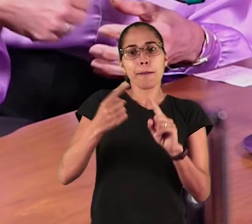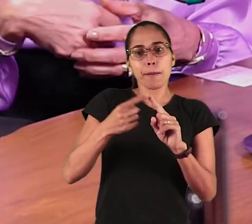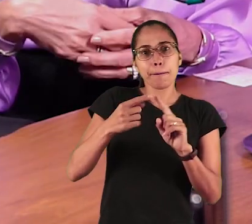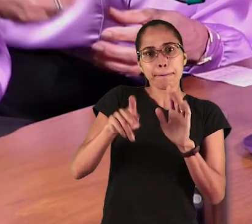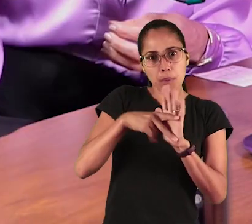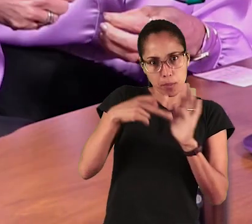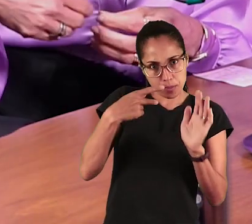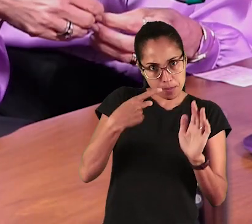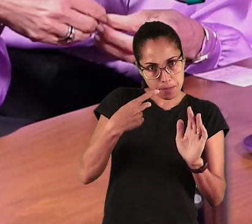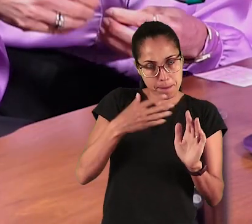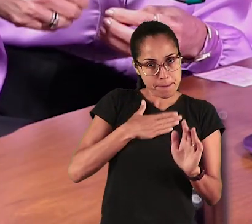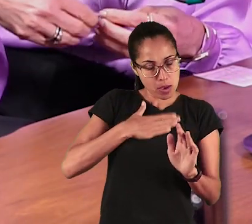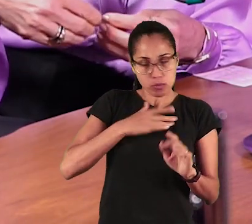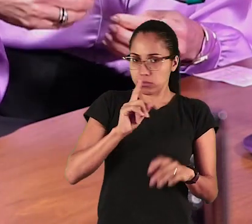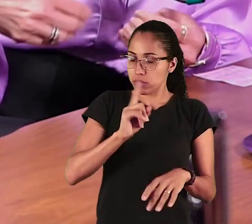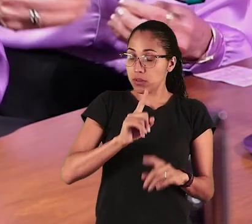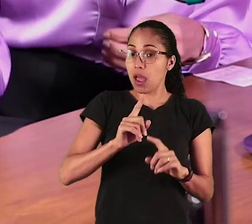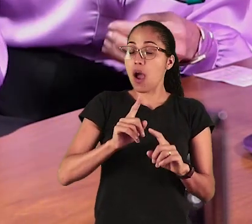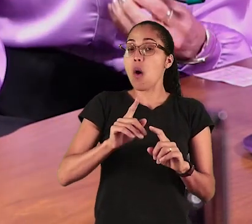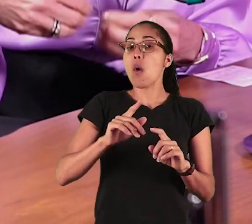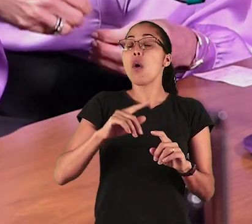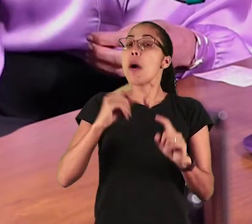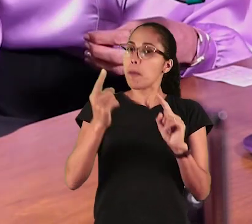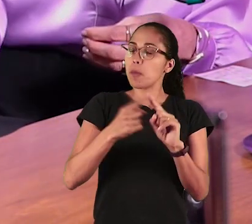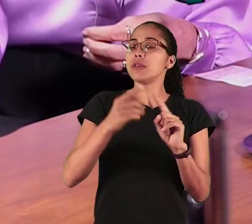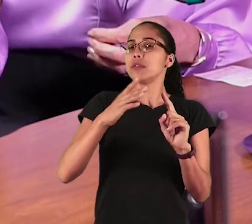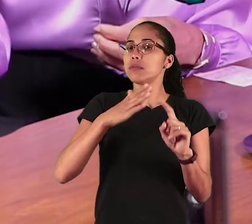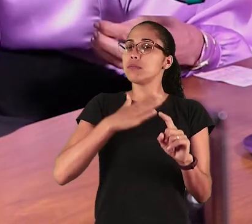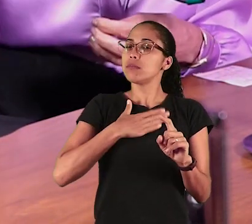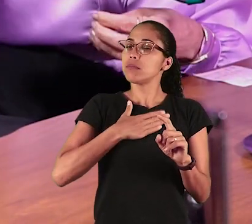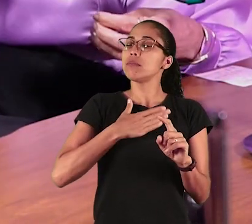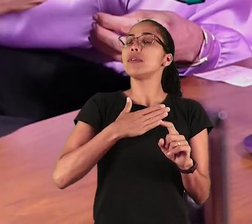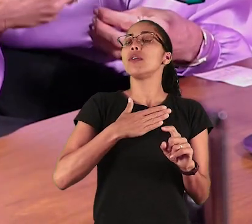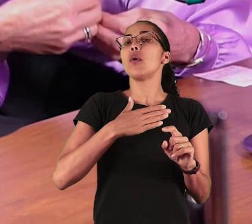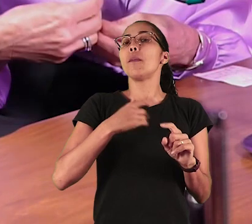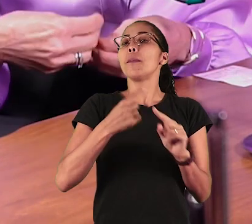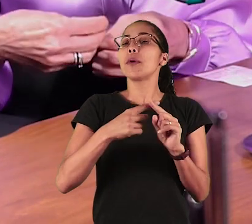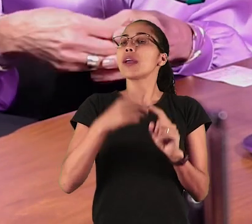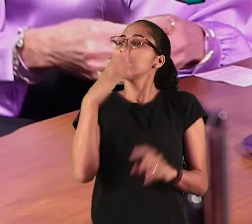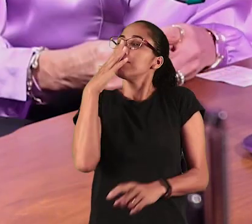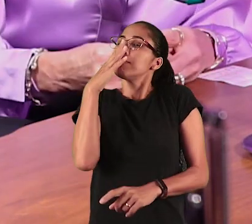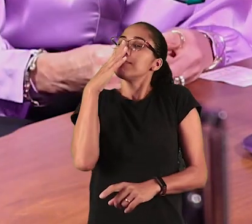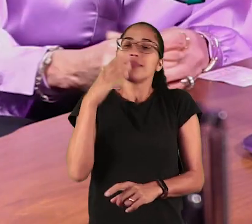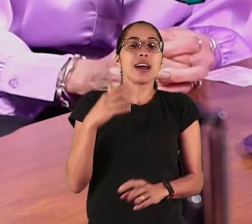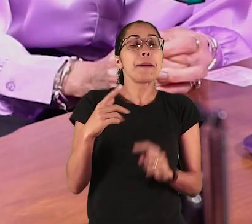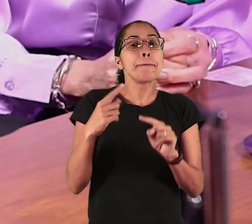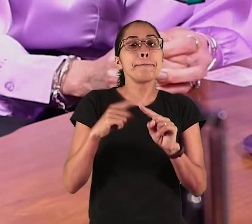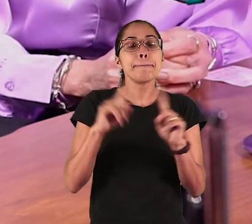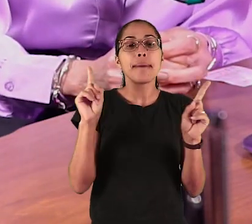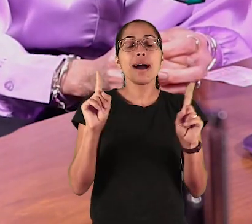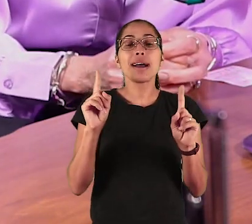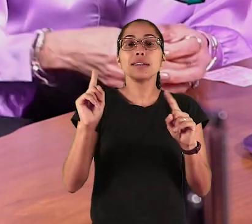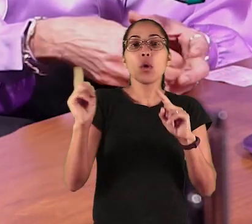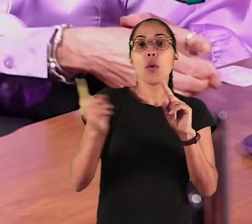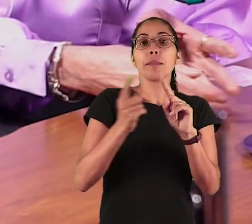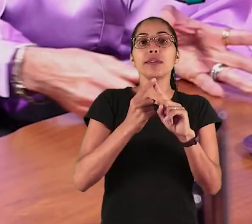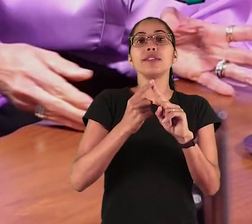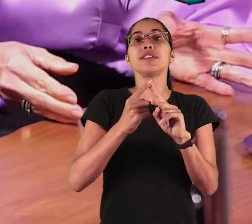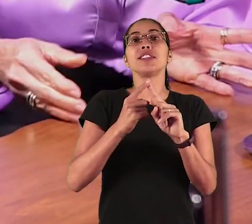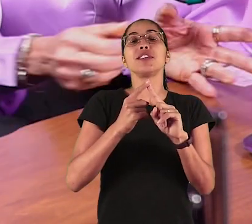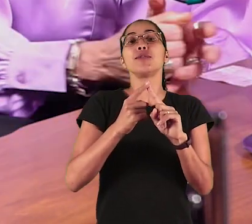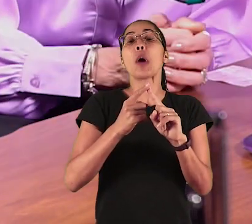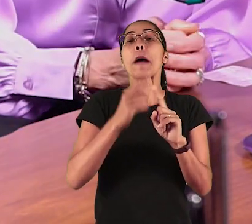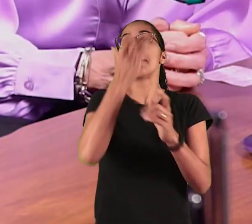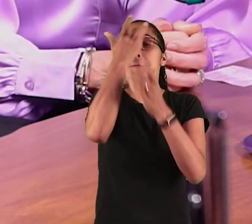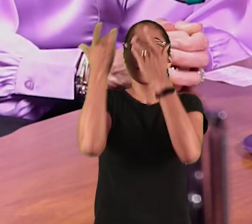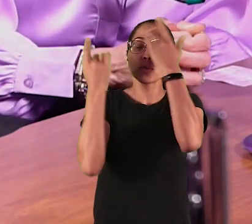para mim pessoalmente assim eu tenho um propósito porque é um trabalho que me inspira mas um propósito também para as pessoas